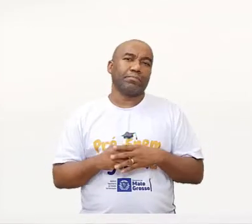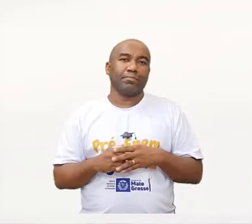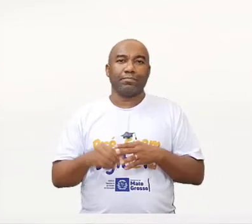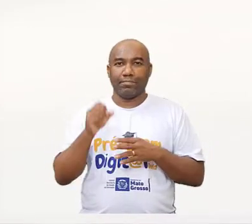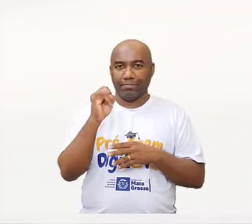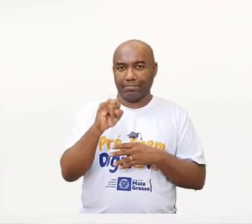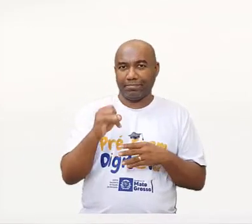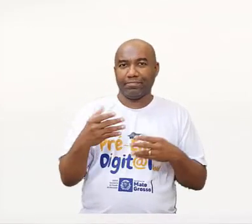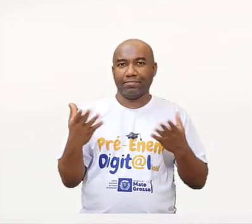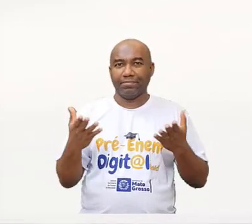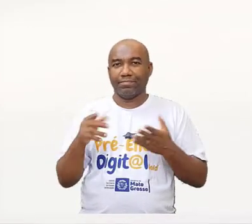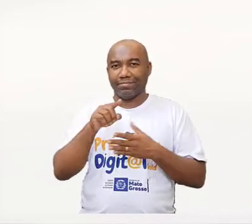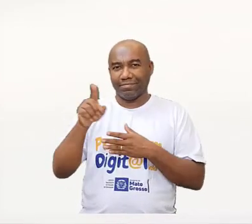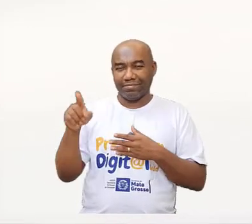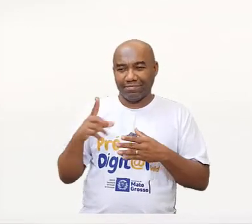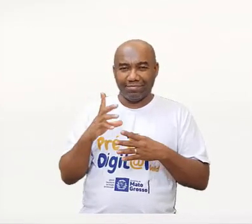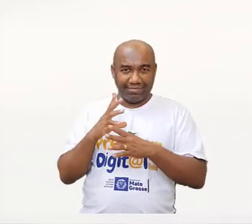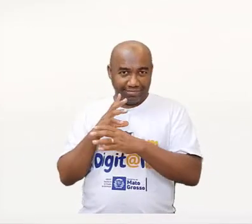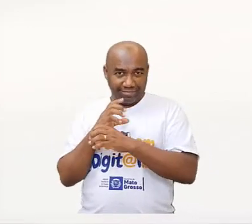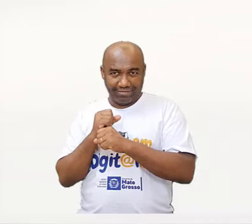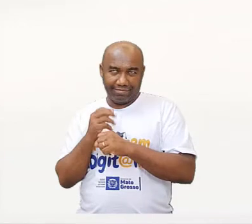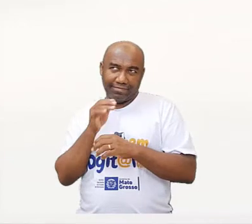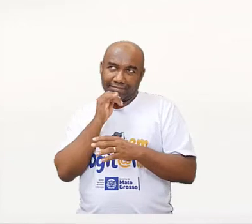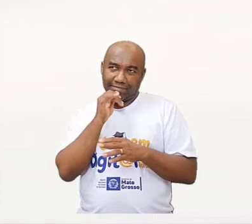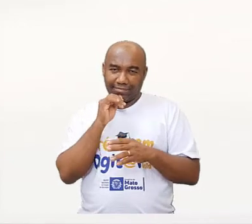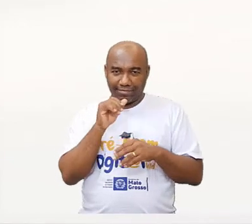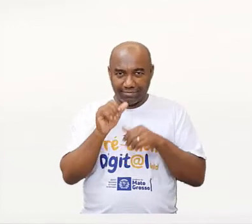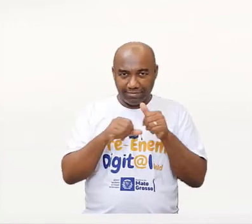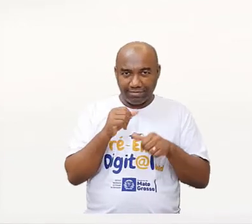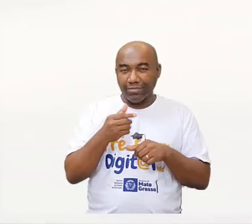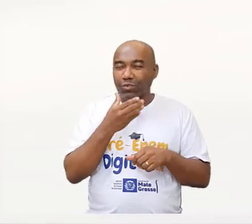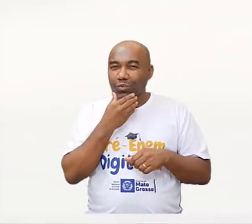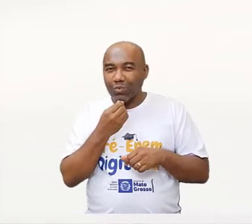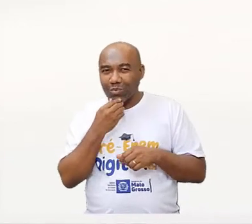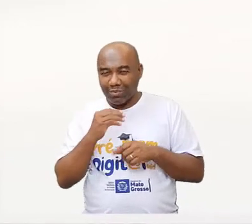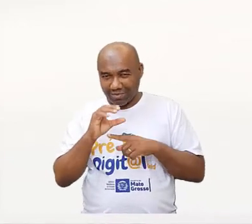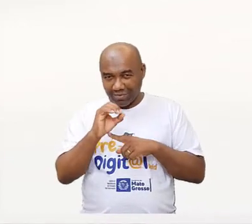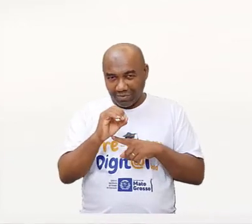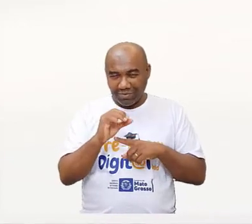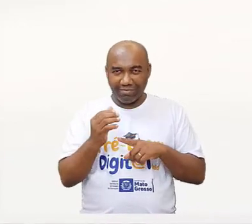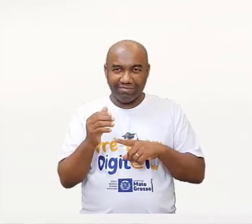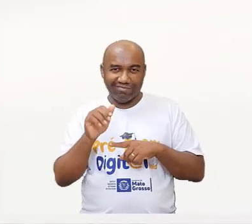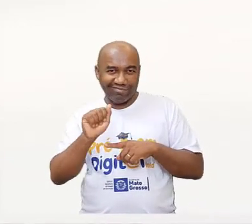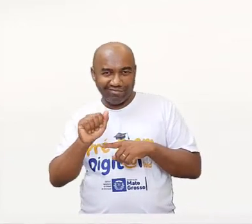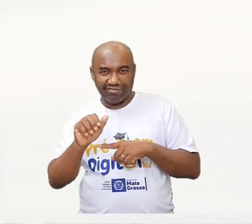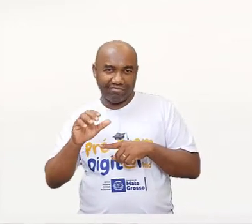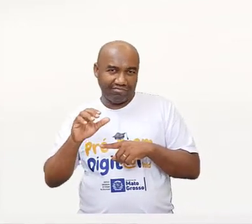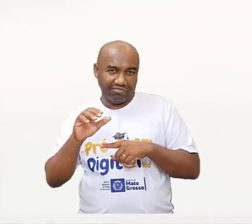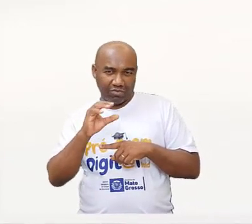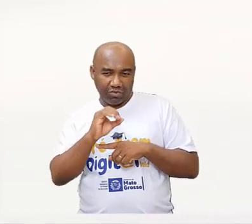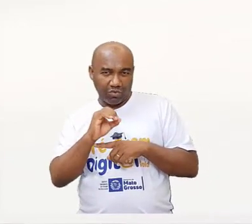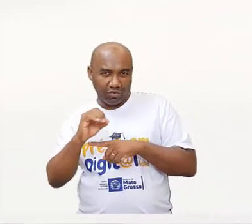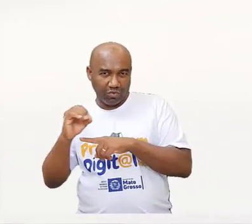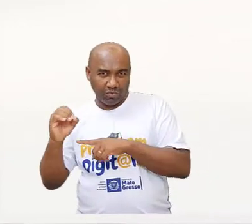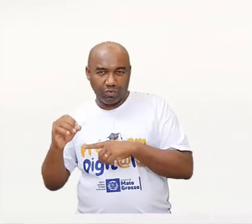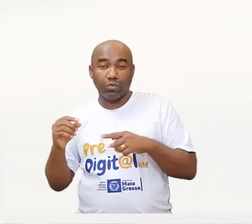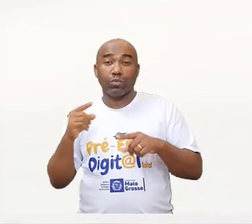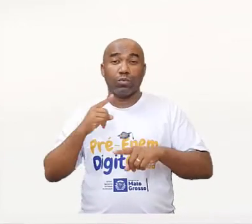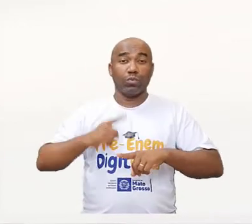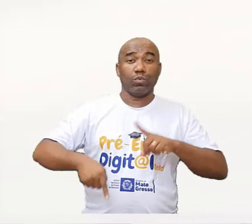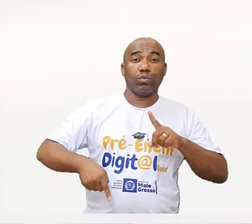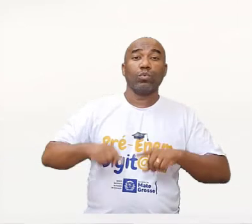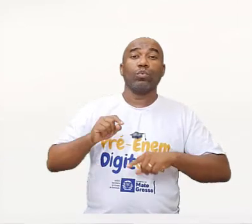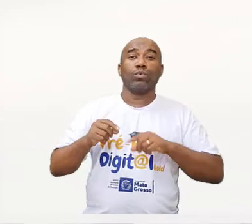Se você colocar no masculino, não cometa este erro. É proibido a venda